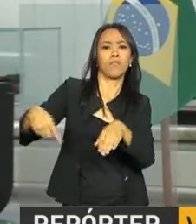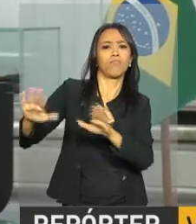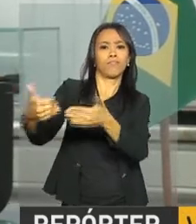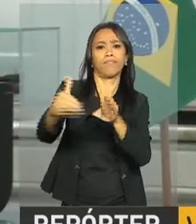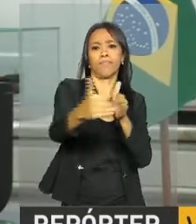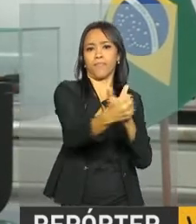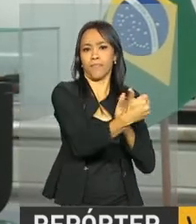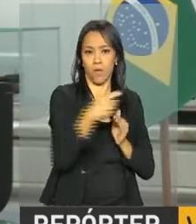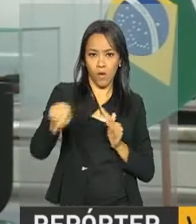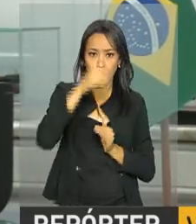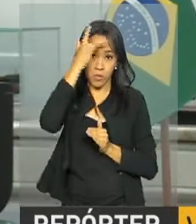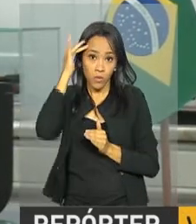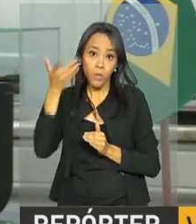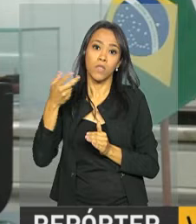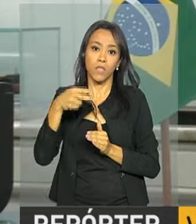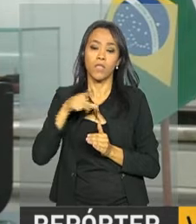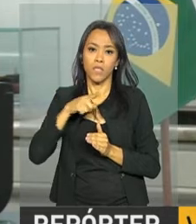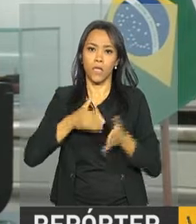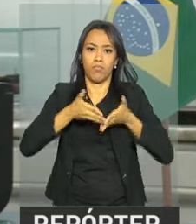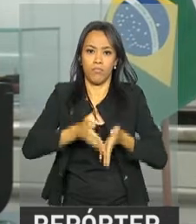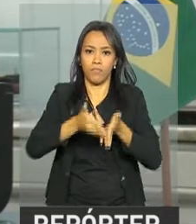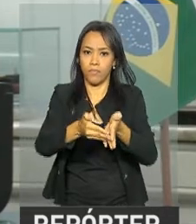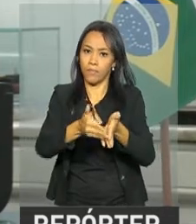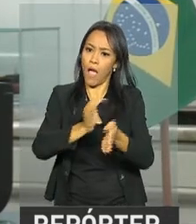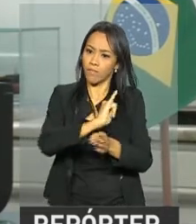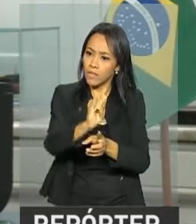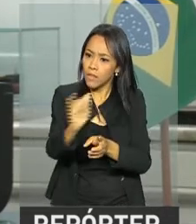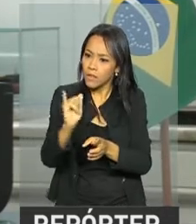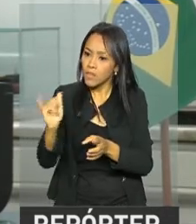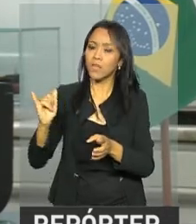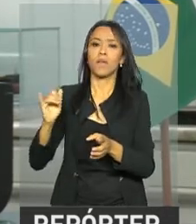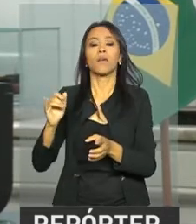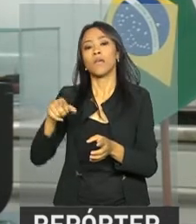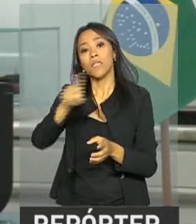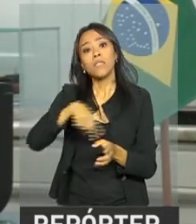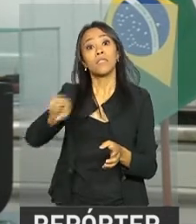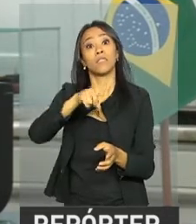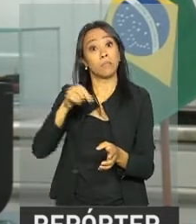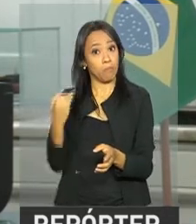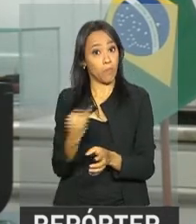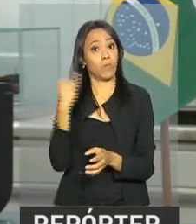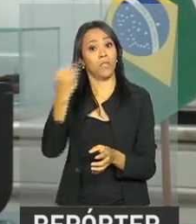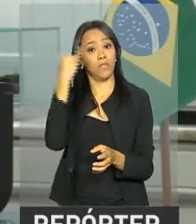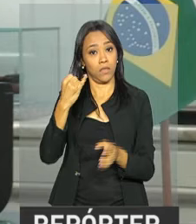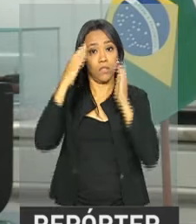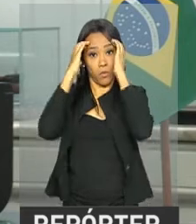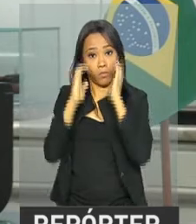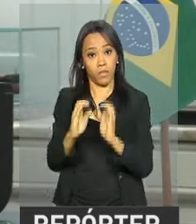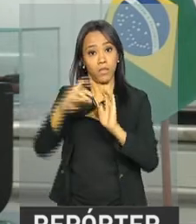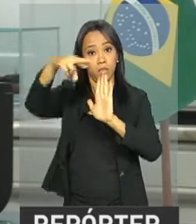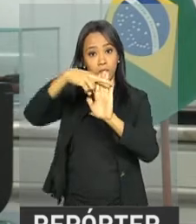buscando passar para eles e também para as demais pessoas que estão nessas embarcações da importância de cumprir todas